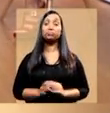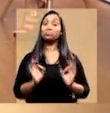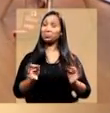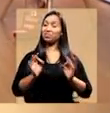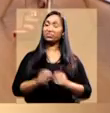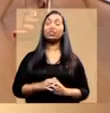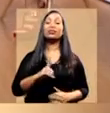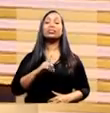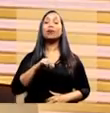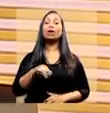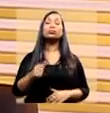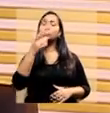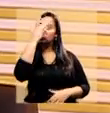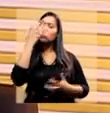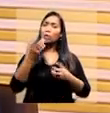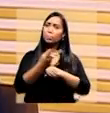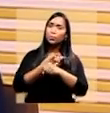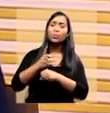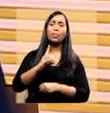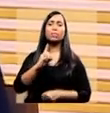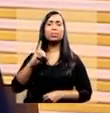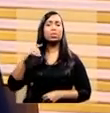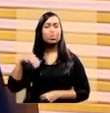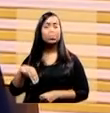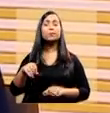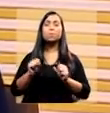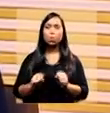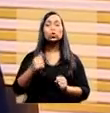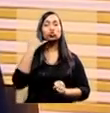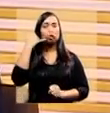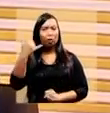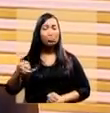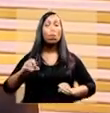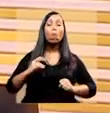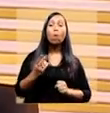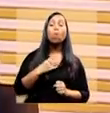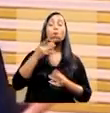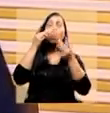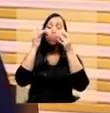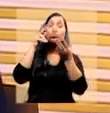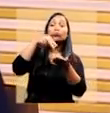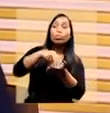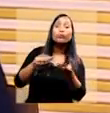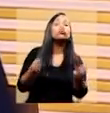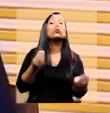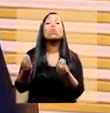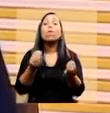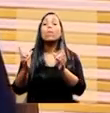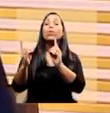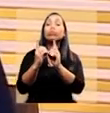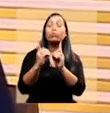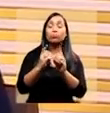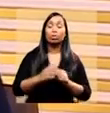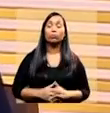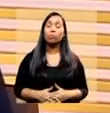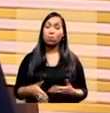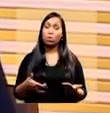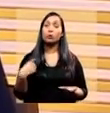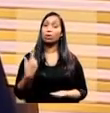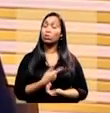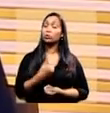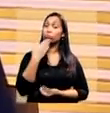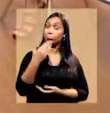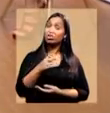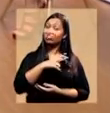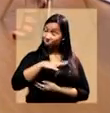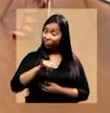né? Perfeito. Doutora Dalis, quem quiser procurar a DDM, também pode ser por telefone ou tem que ser pessoalmente? Como é que funciona esse primeiro atendimento? Olha,